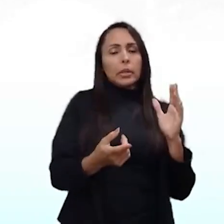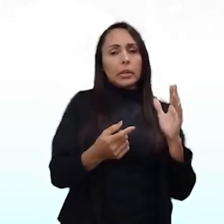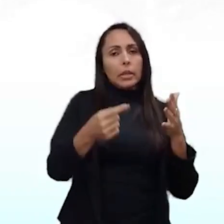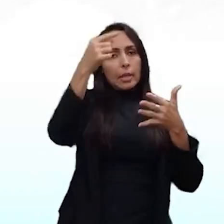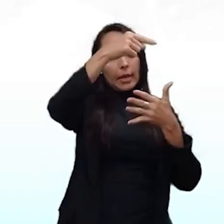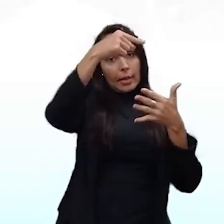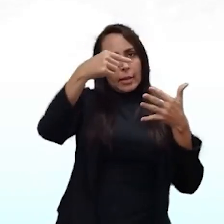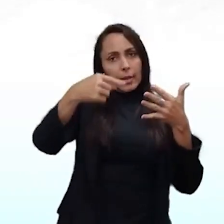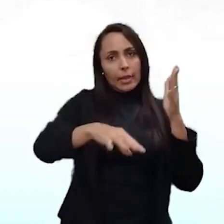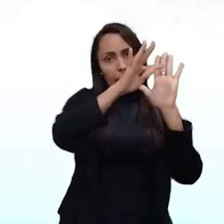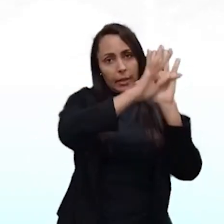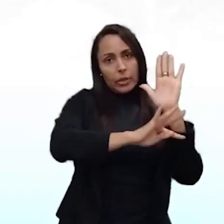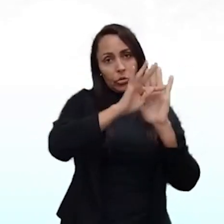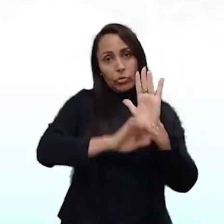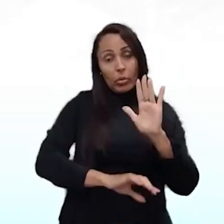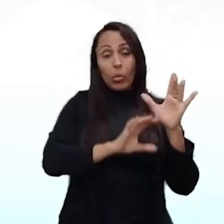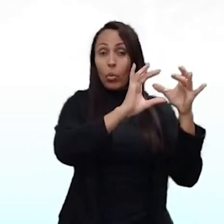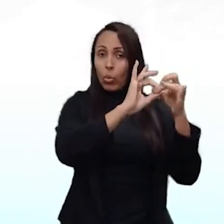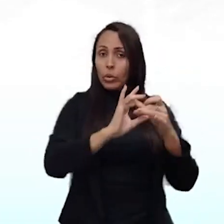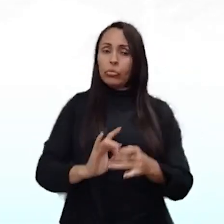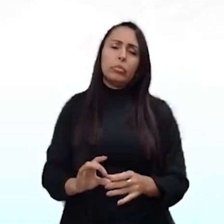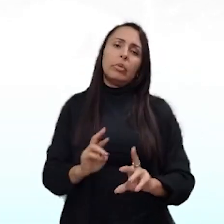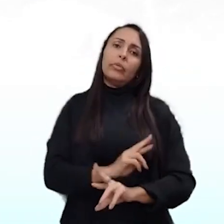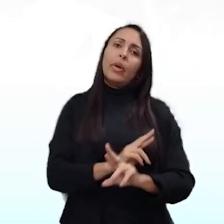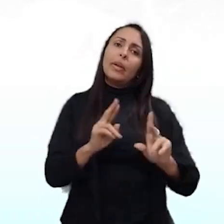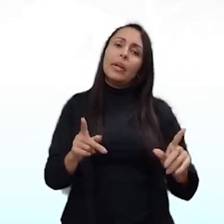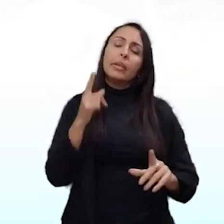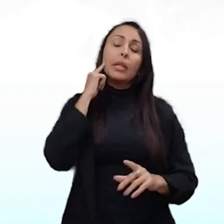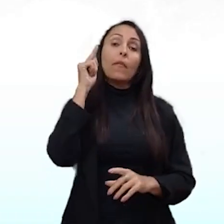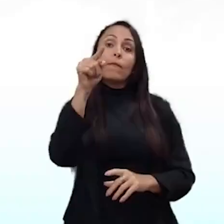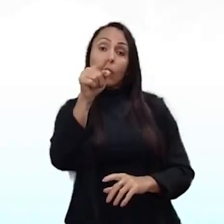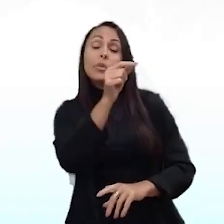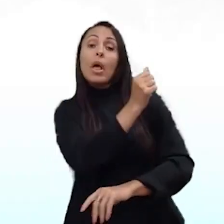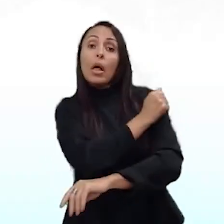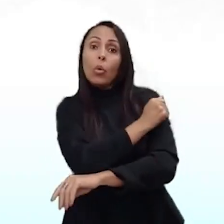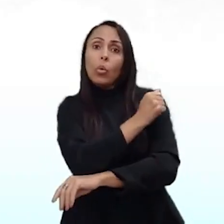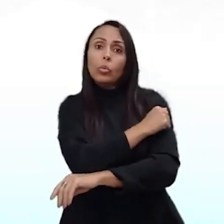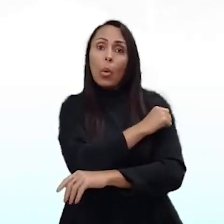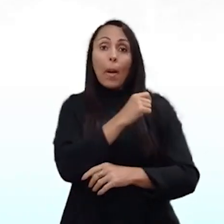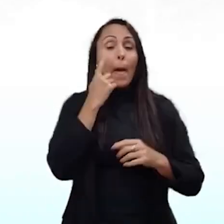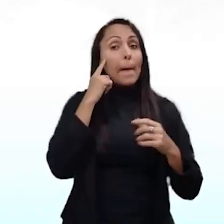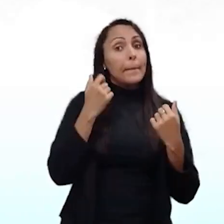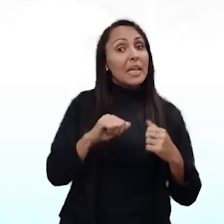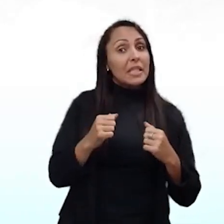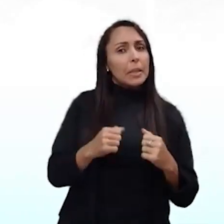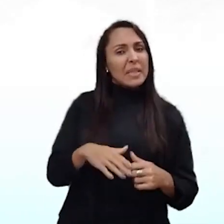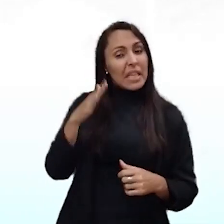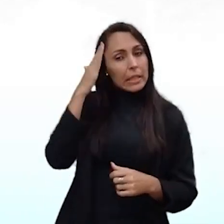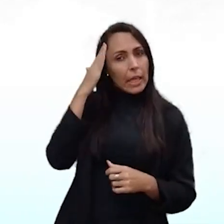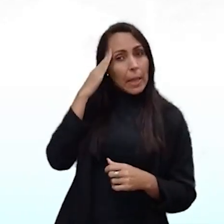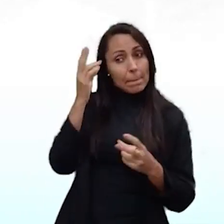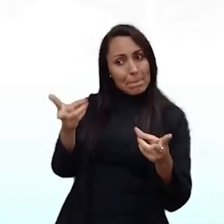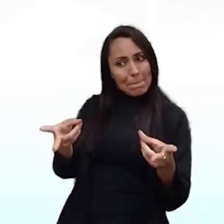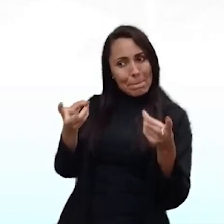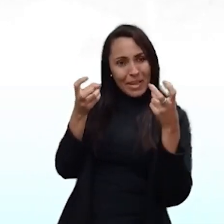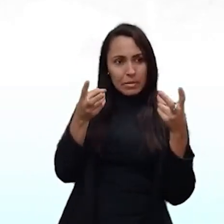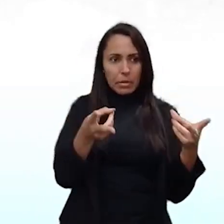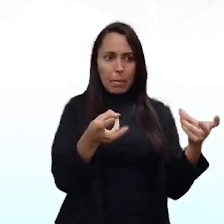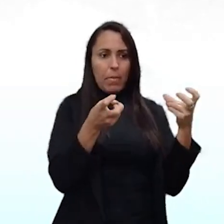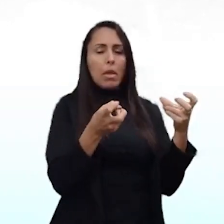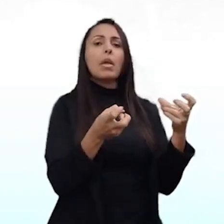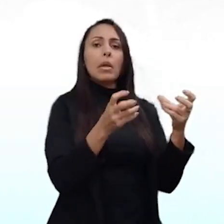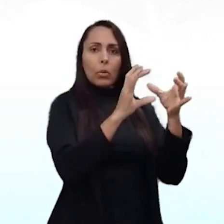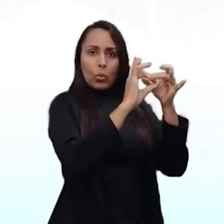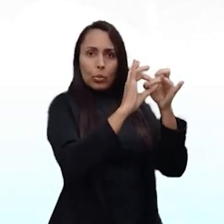faz parte de um contexto textual. E você, fera, você tem que ter essa capacidade de perceber o